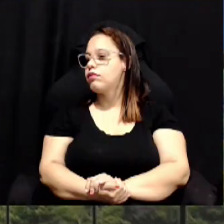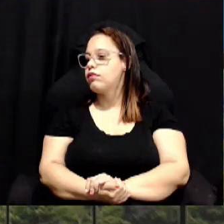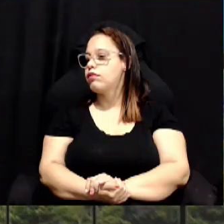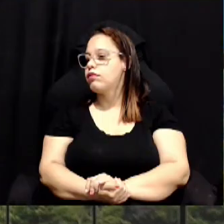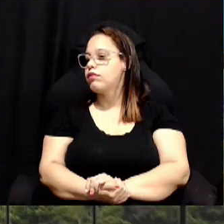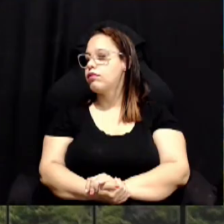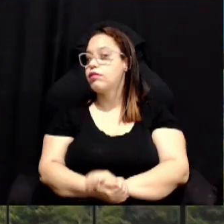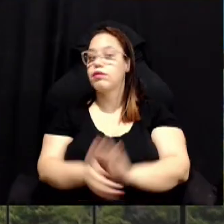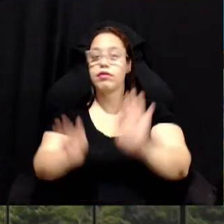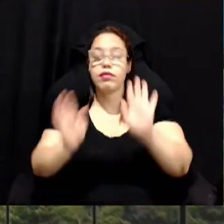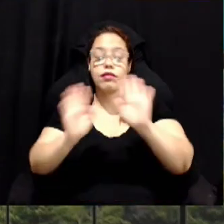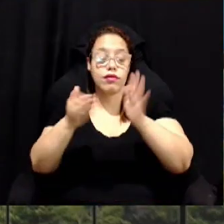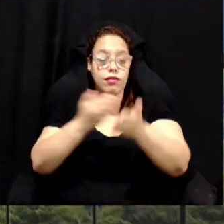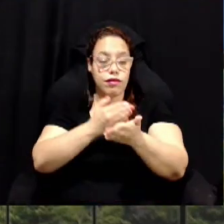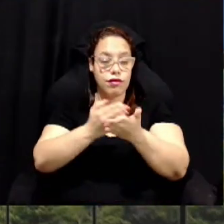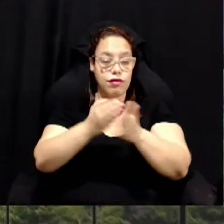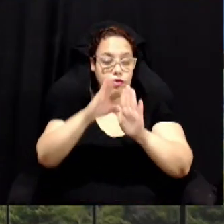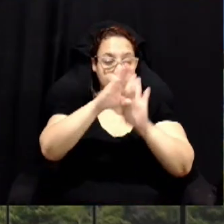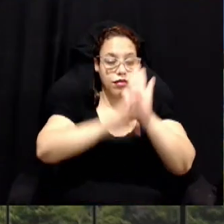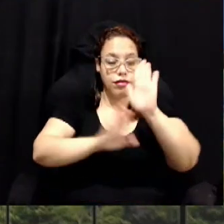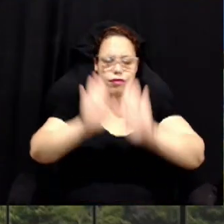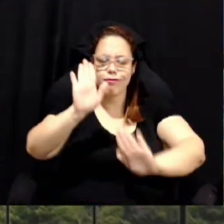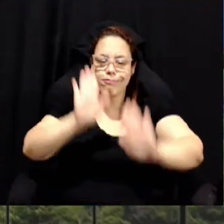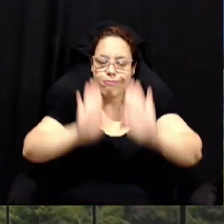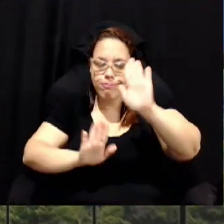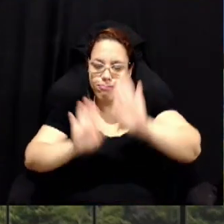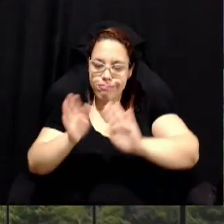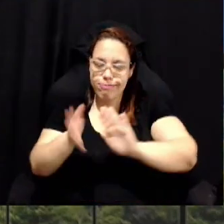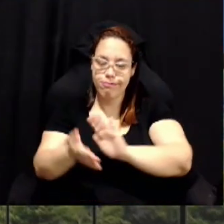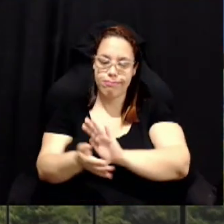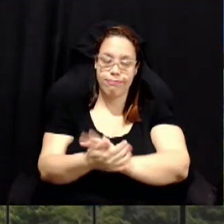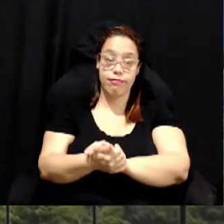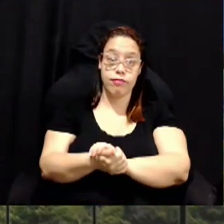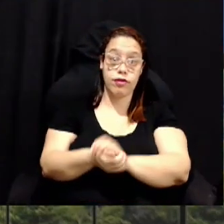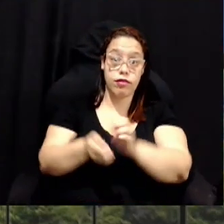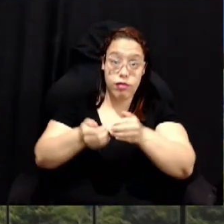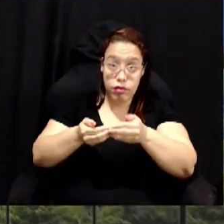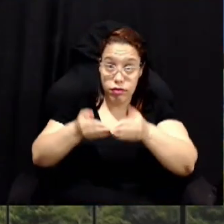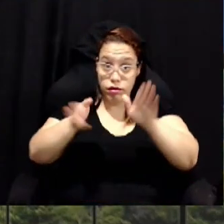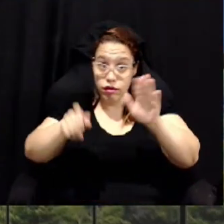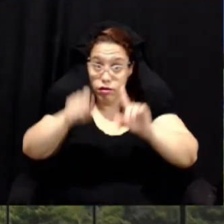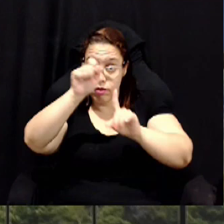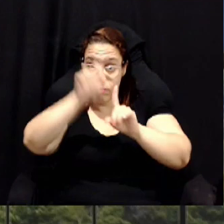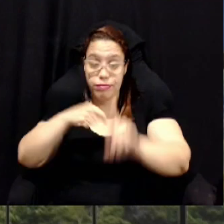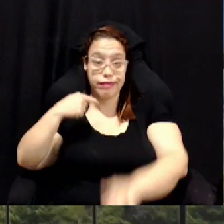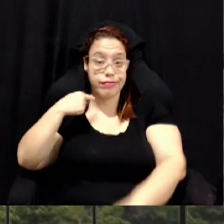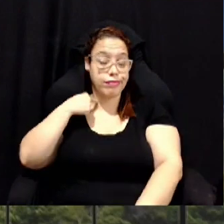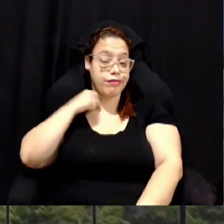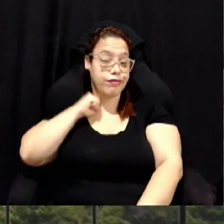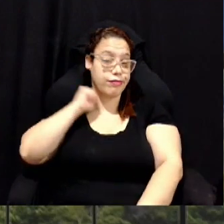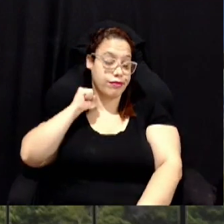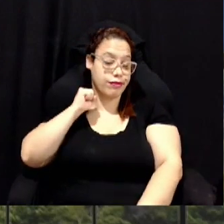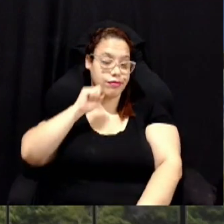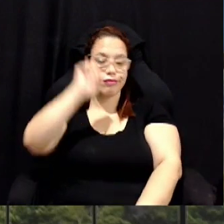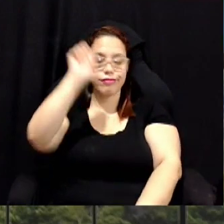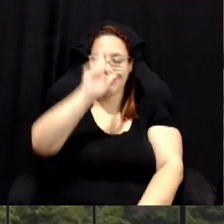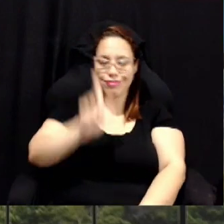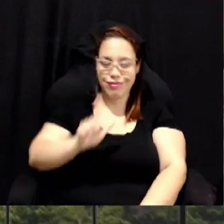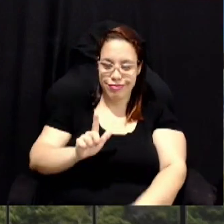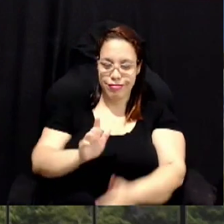Olá, começa agora o programa Questão de Ordem, que abre este mês debatendo o Abril Azul, mês